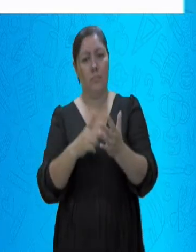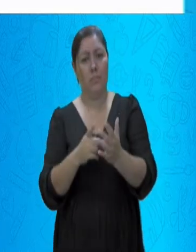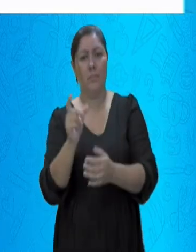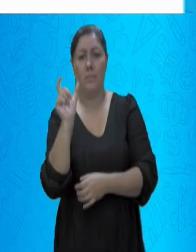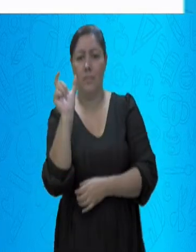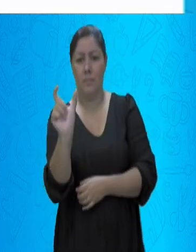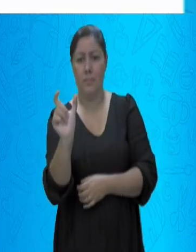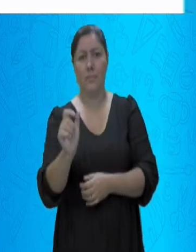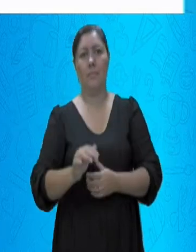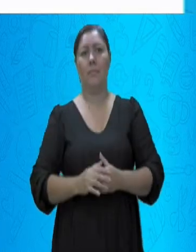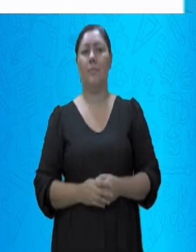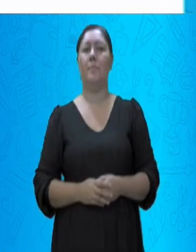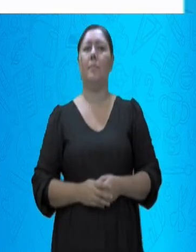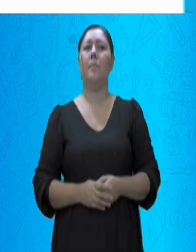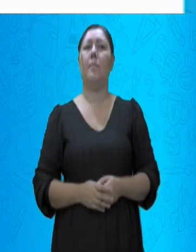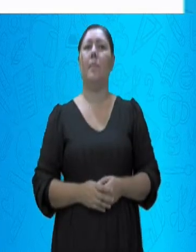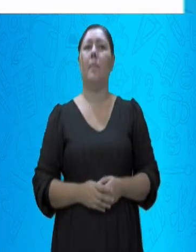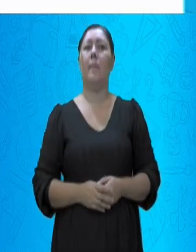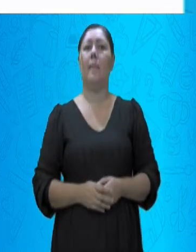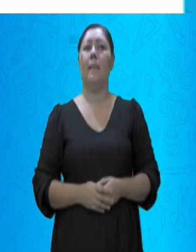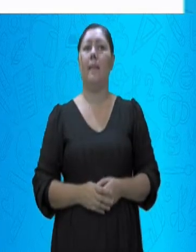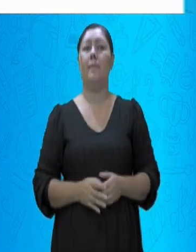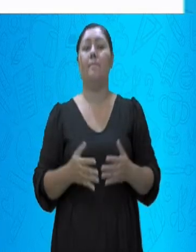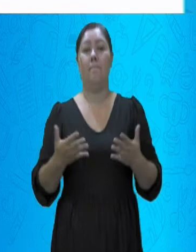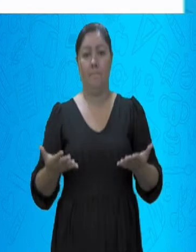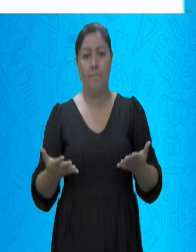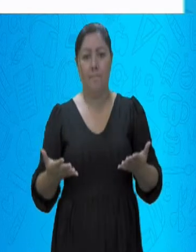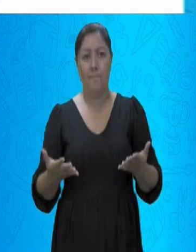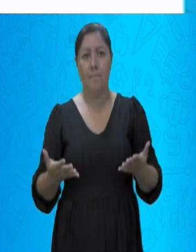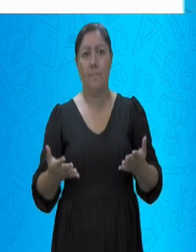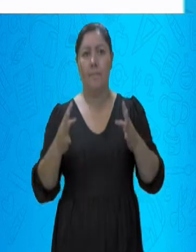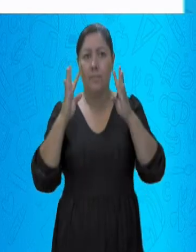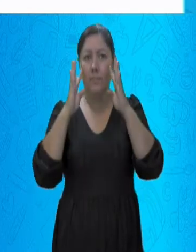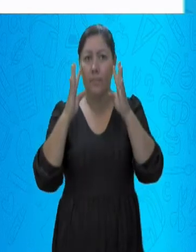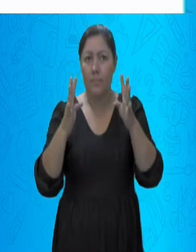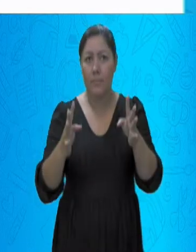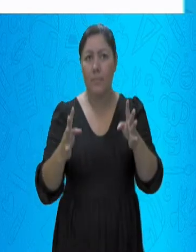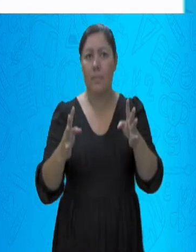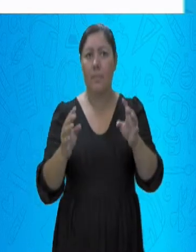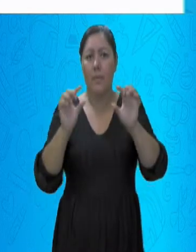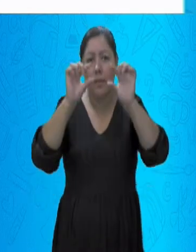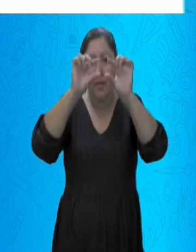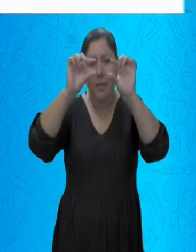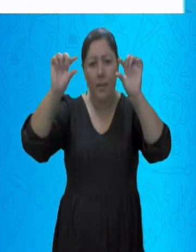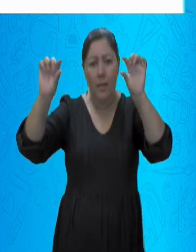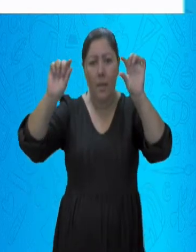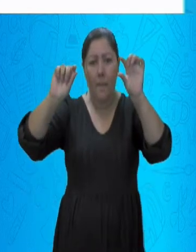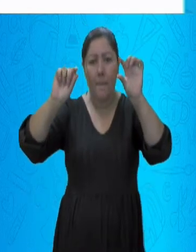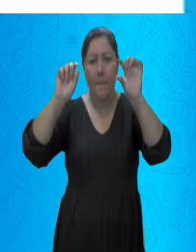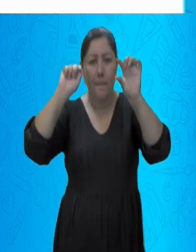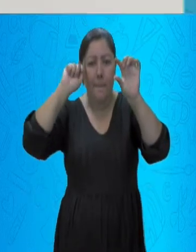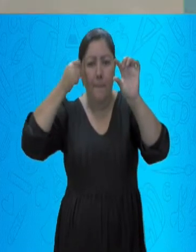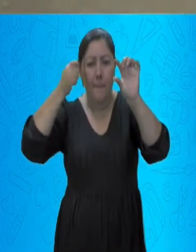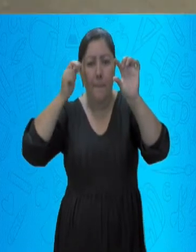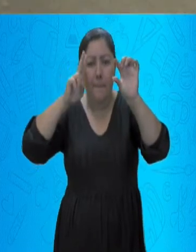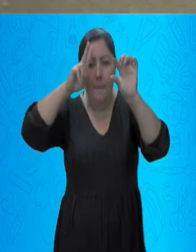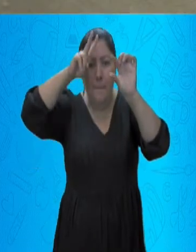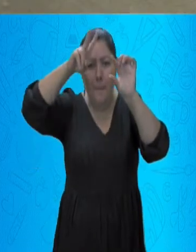palavra significa. Então, olha só, eu deixei aqui em negrito e aqui em vermelho, para